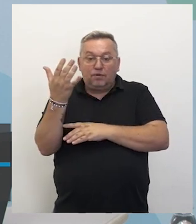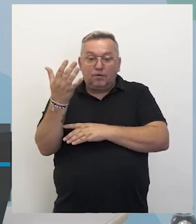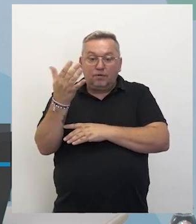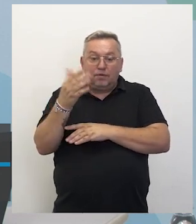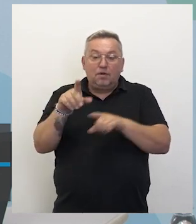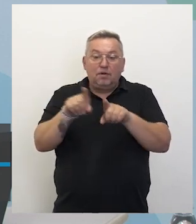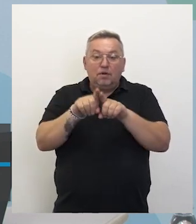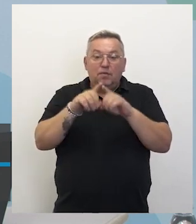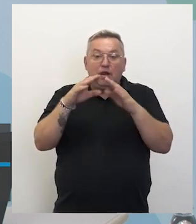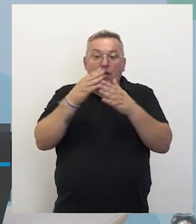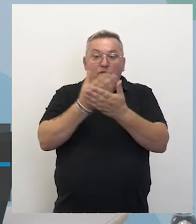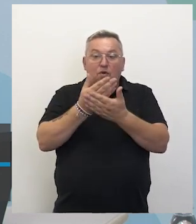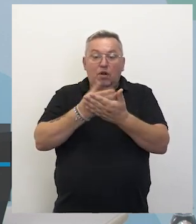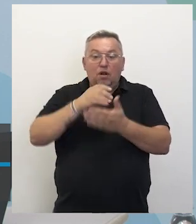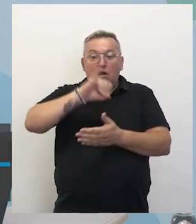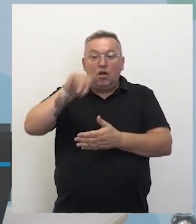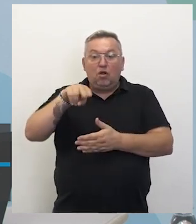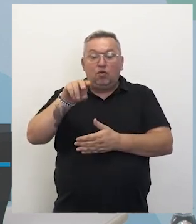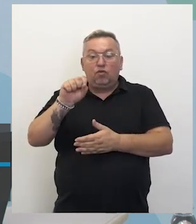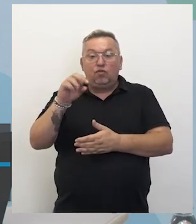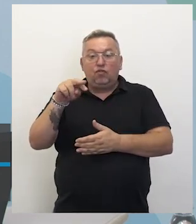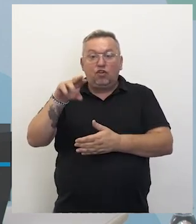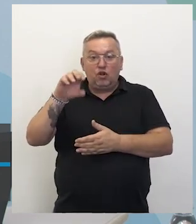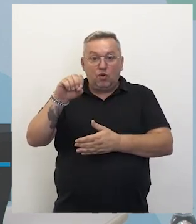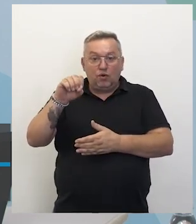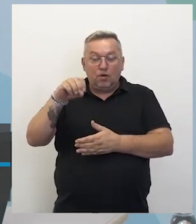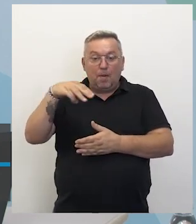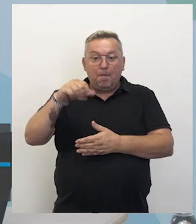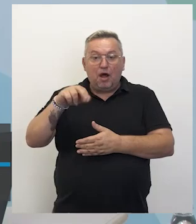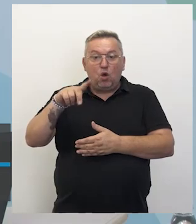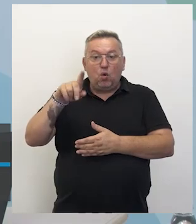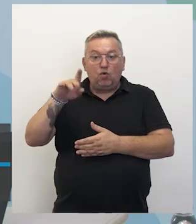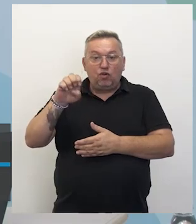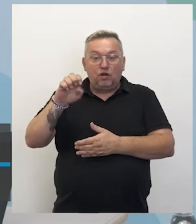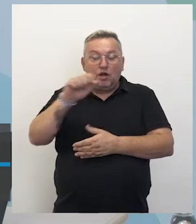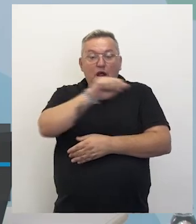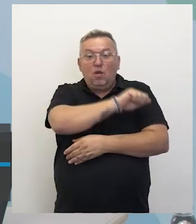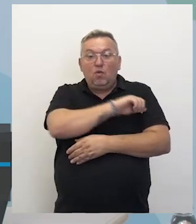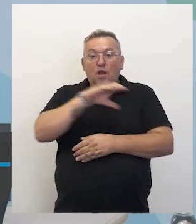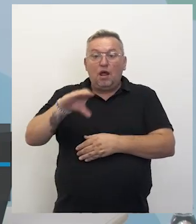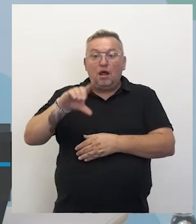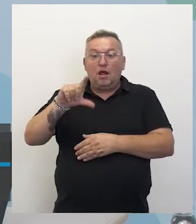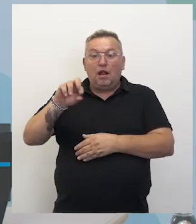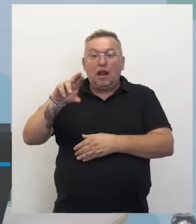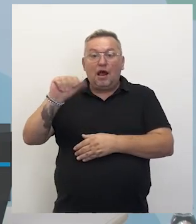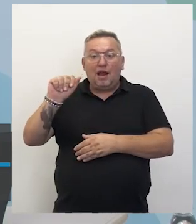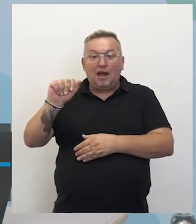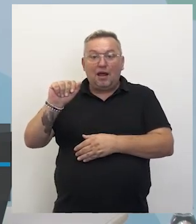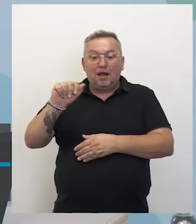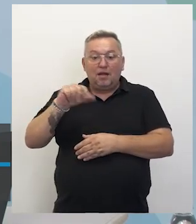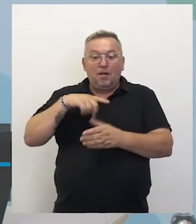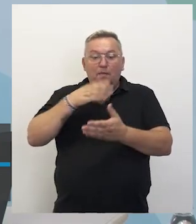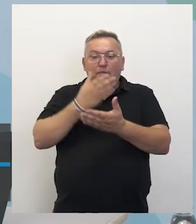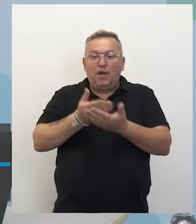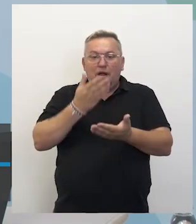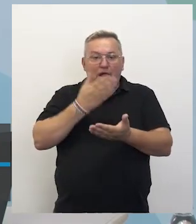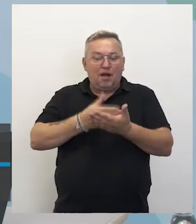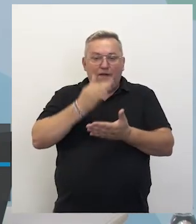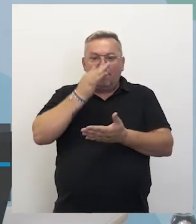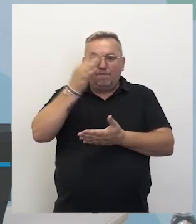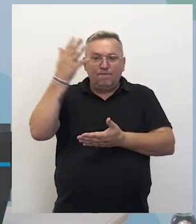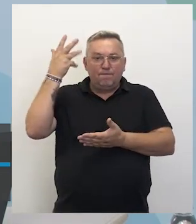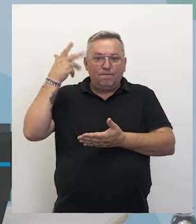Justino Marcondes, Ferraz de Vasconcelos, aluna Clara. Perda da fauna e flora, perda do solo,